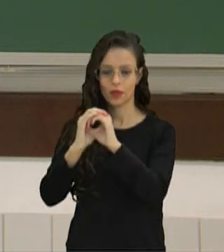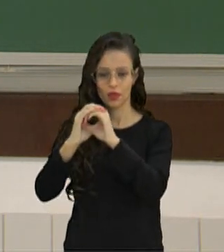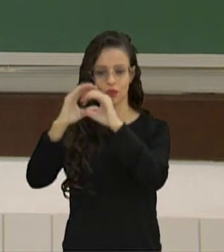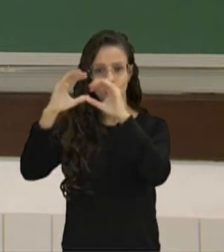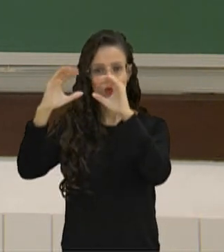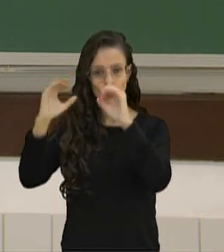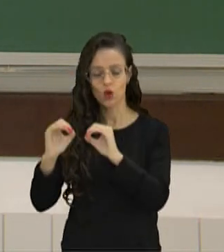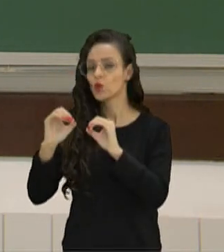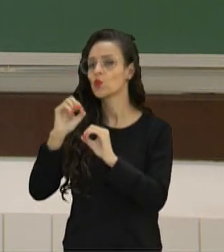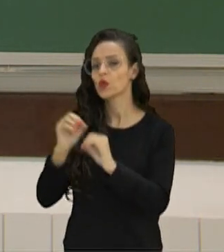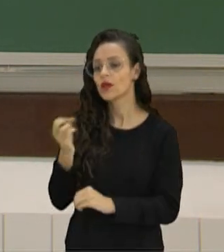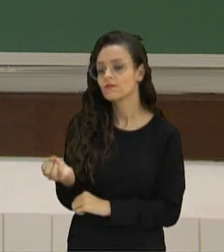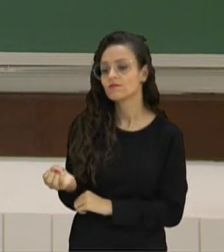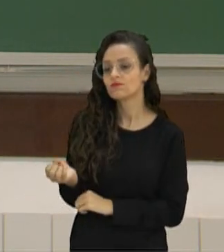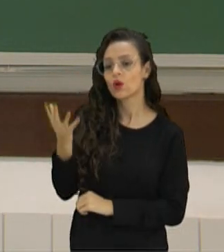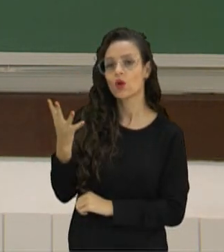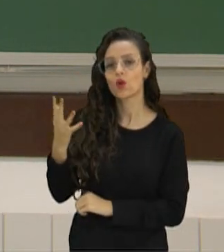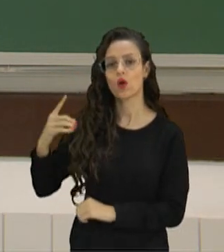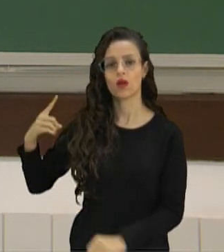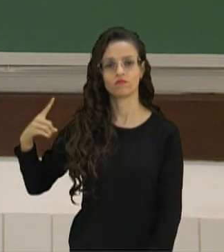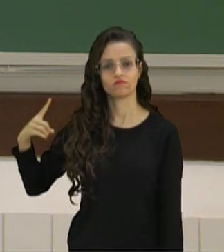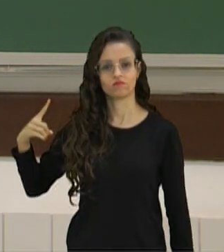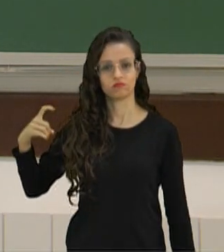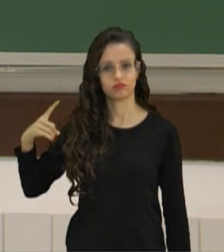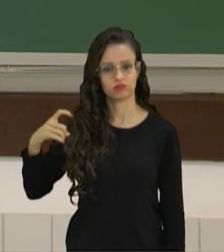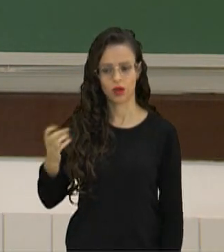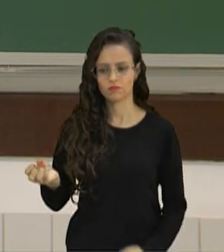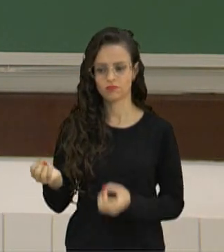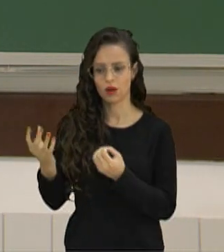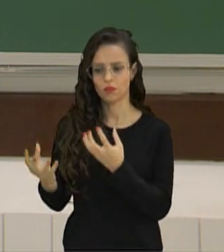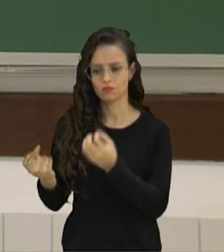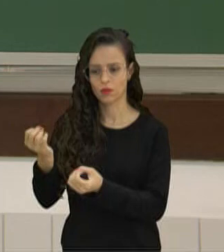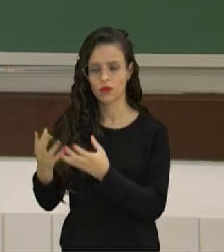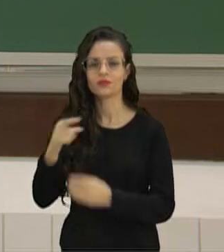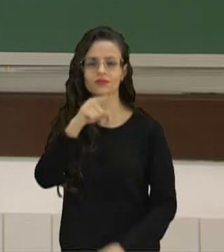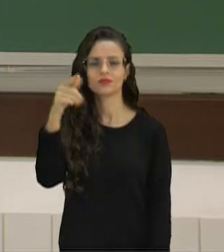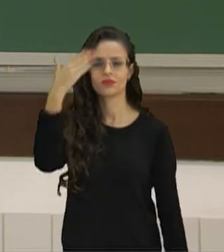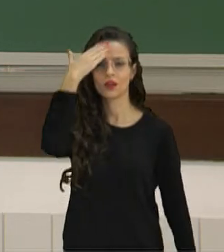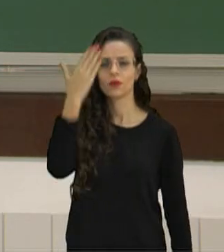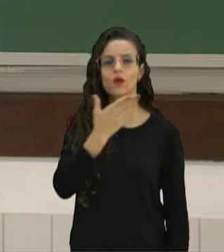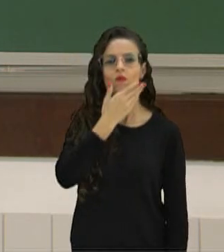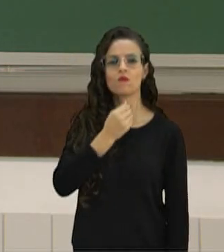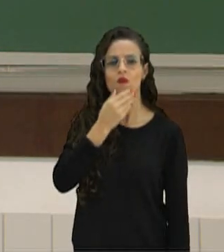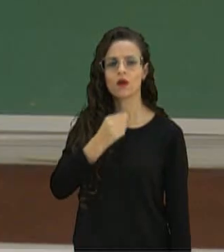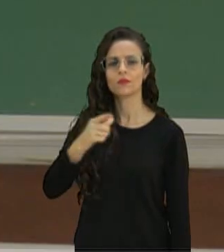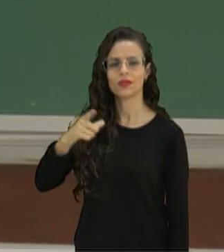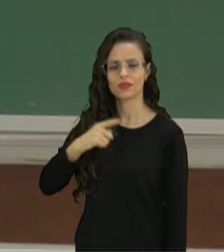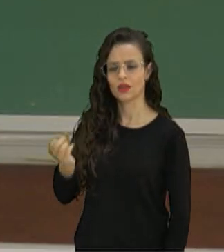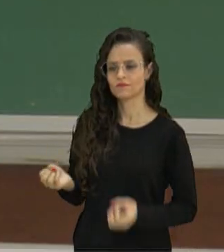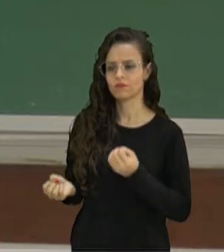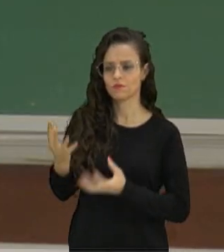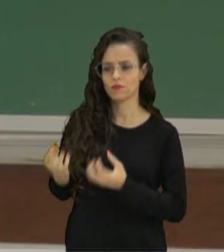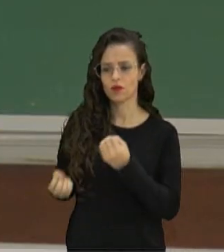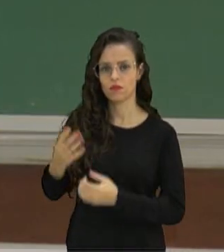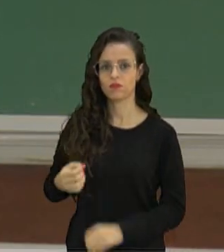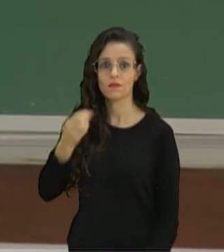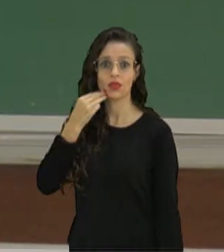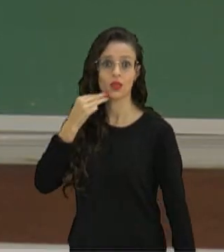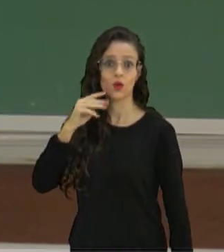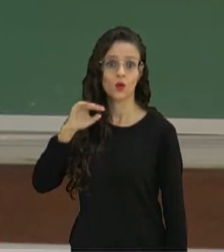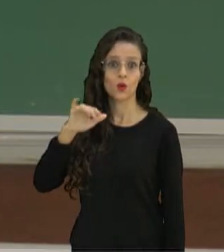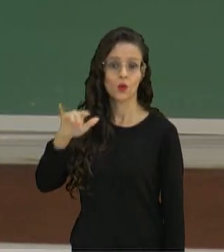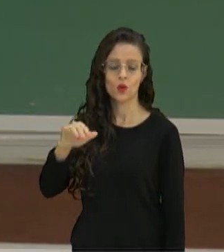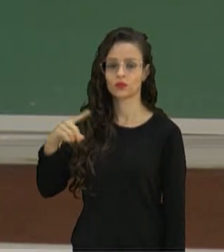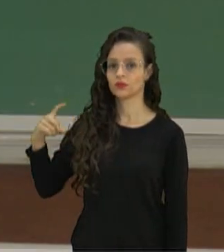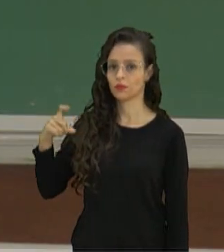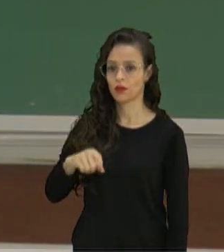os espermatozoides vão sendo formados. Vocês sabem que o homem produz milhões de espermatozoides